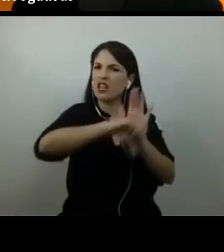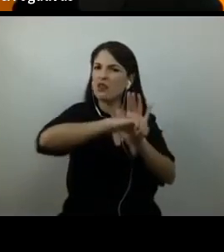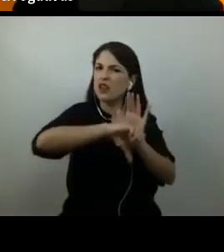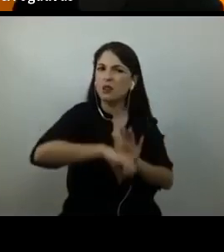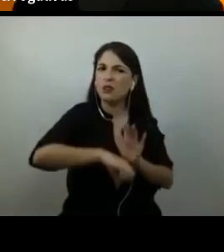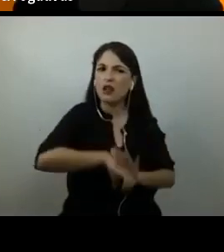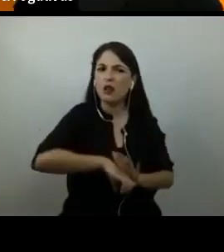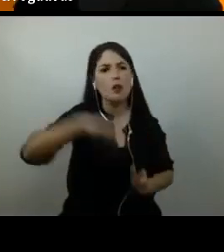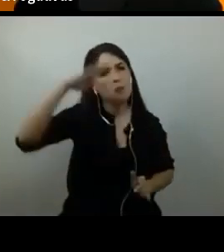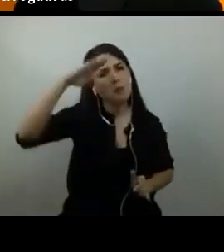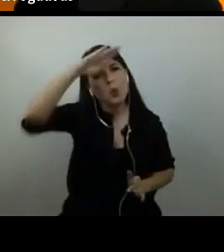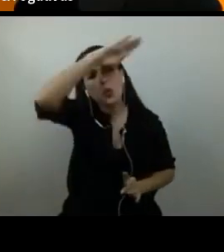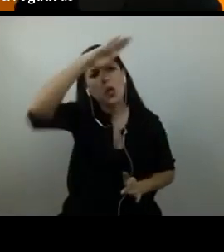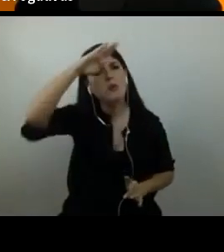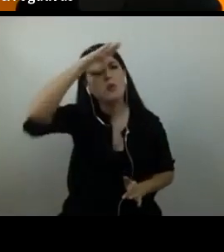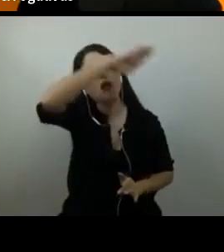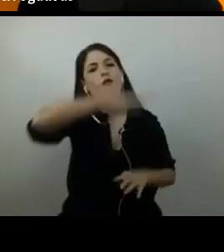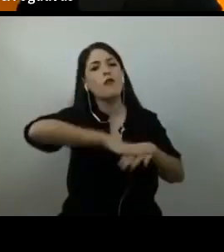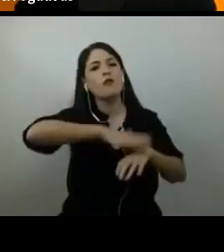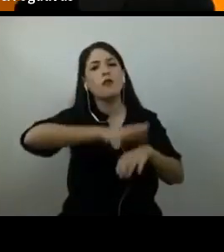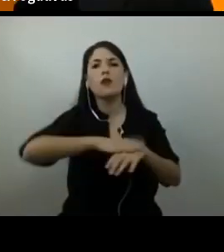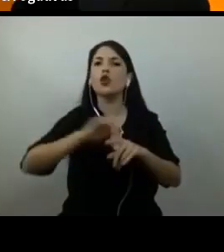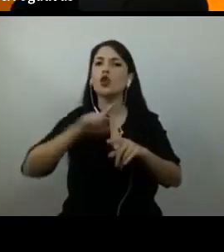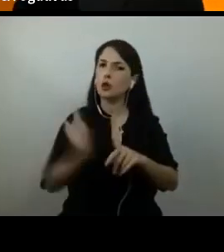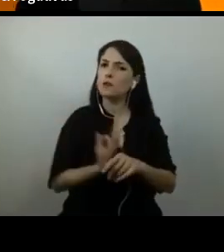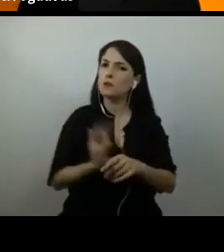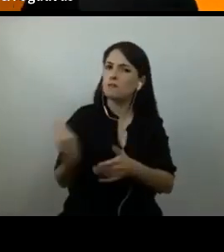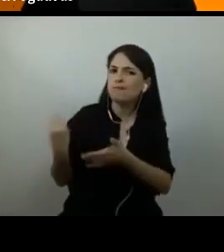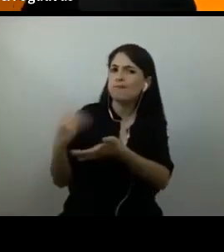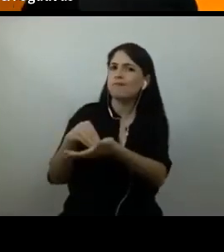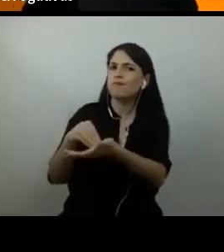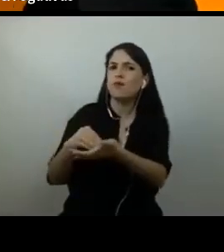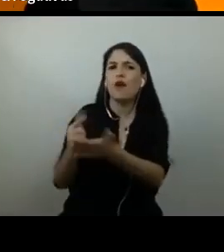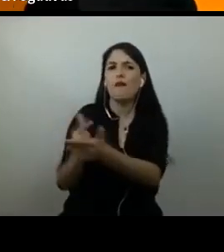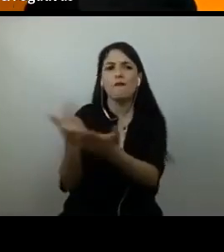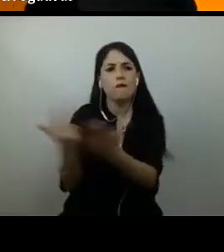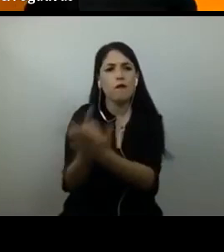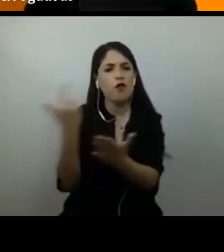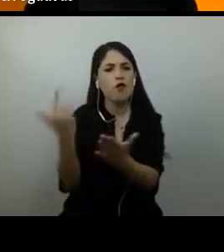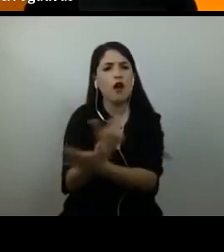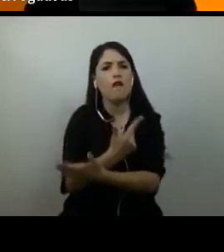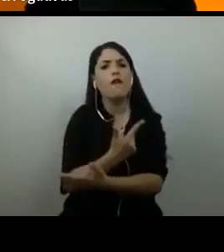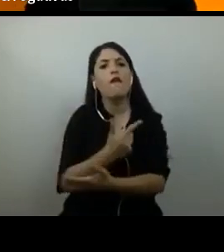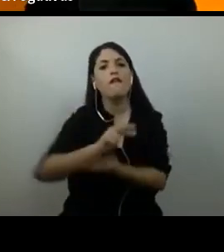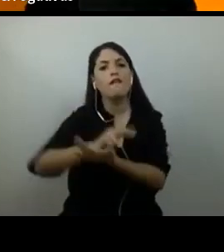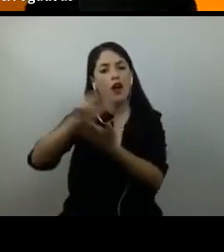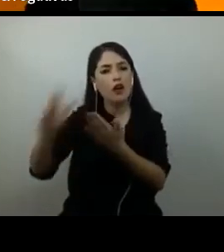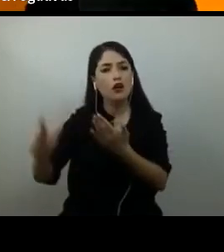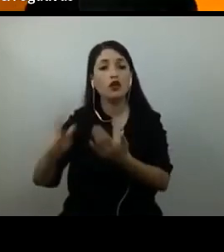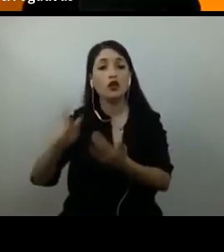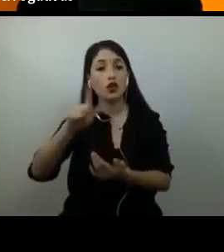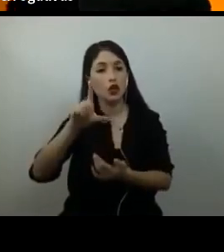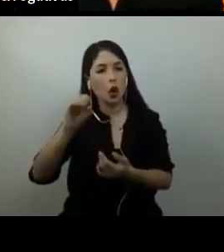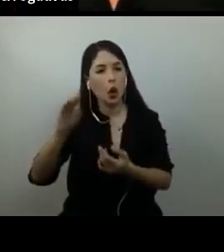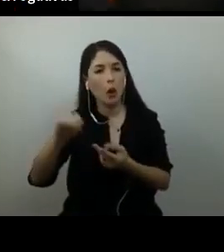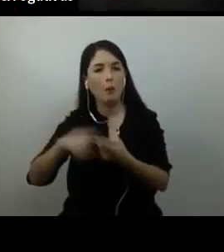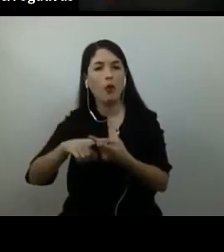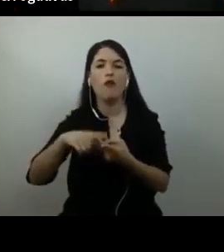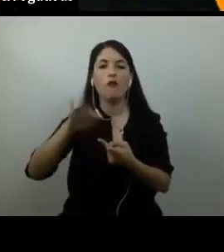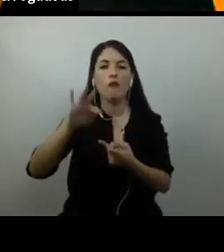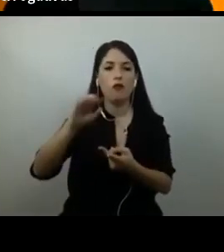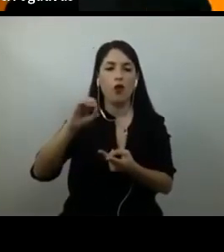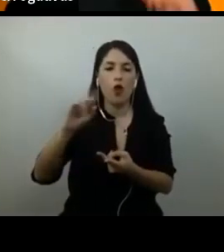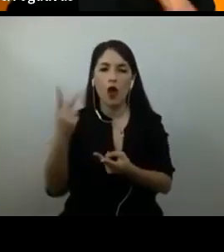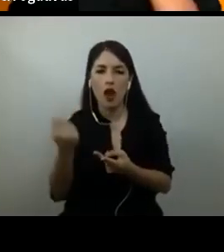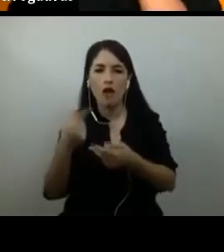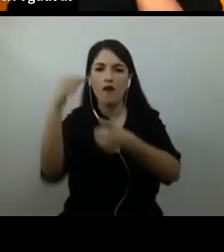anúncios nos principais jornais do país, Folha, Estado, Valor Econômico, Globo, e aqui eu quero novamente louvar e agradecer o Sindicato dos